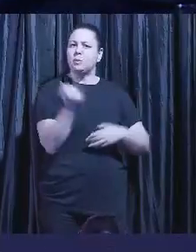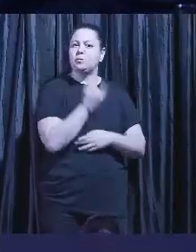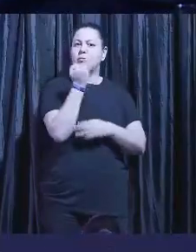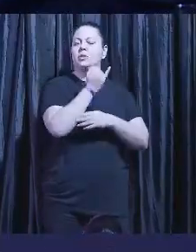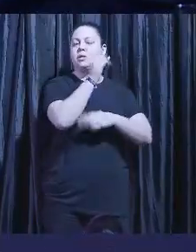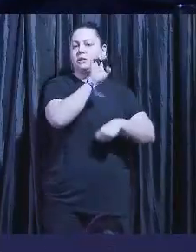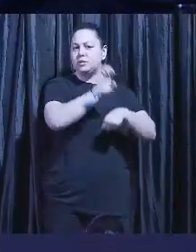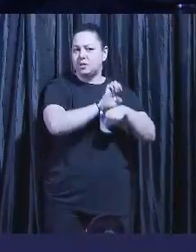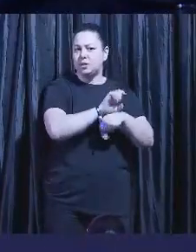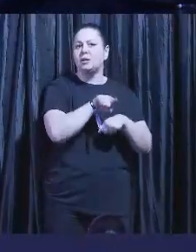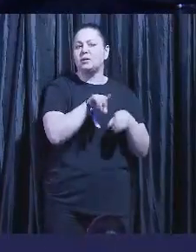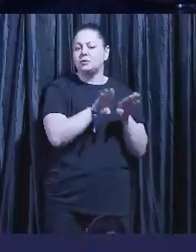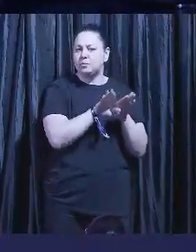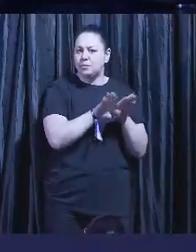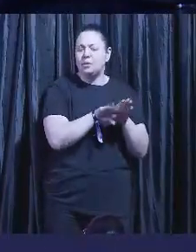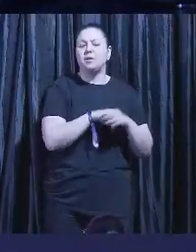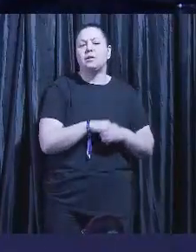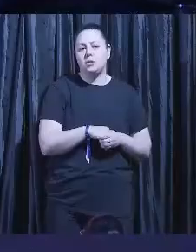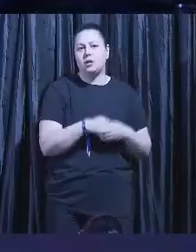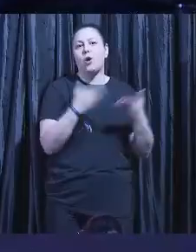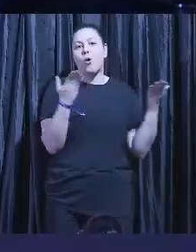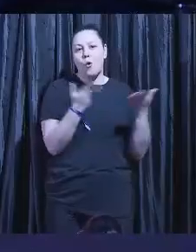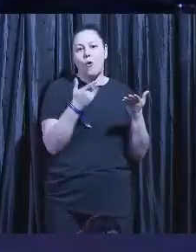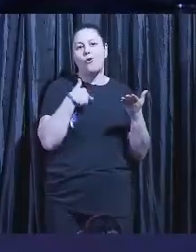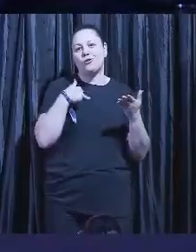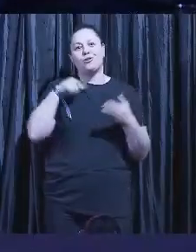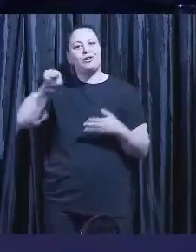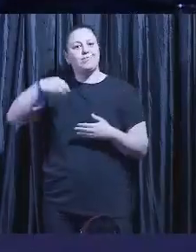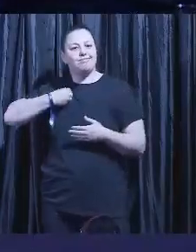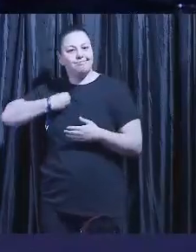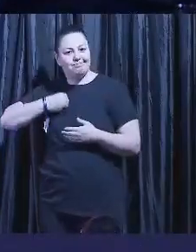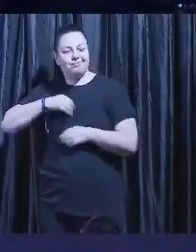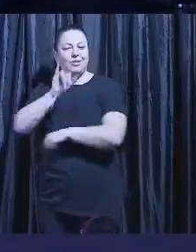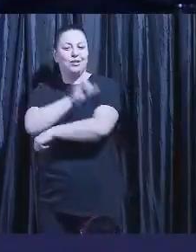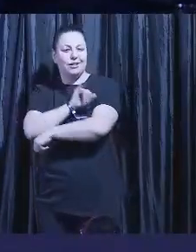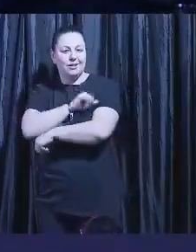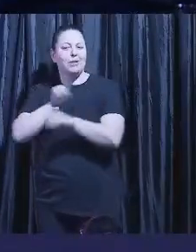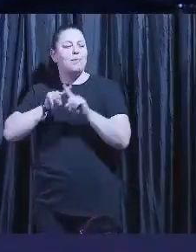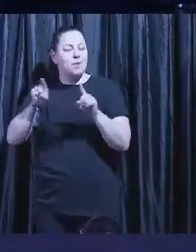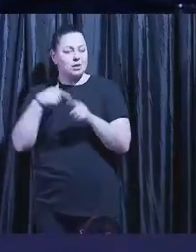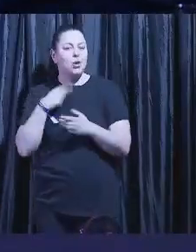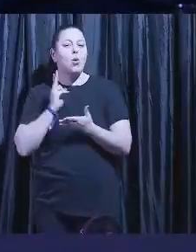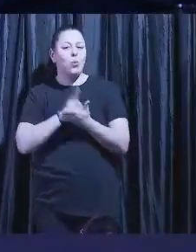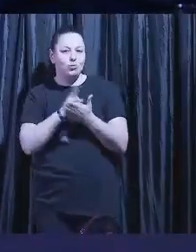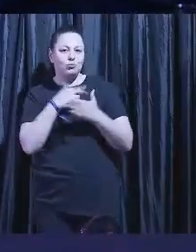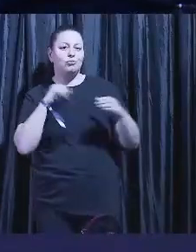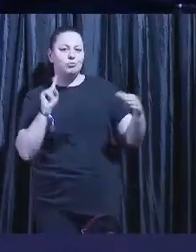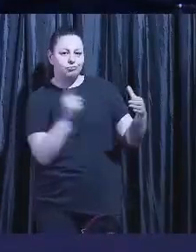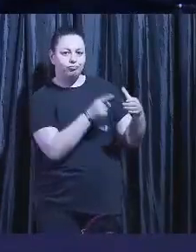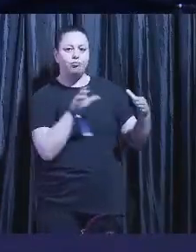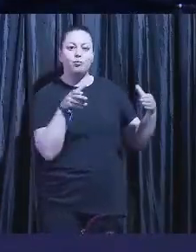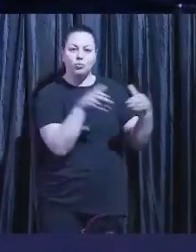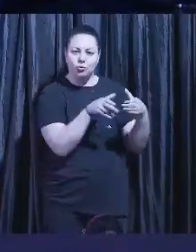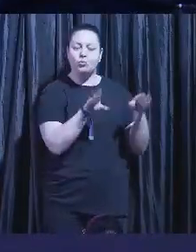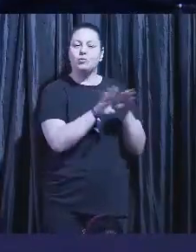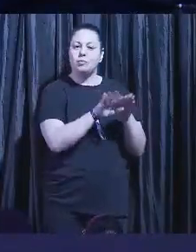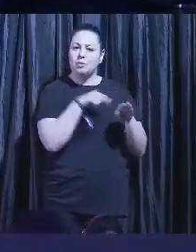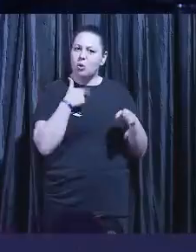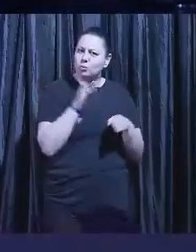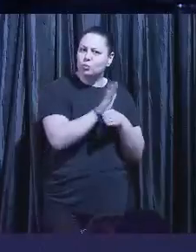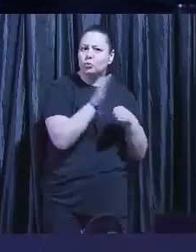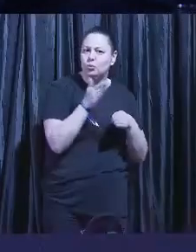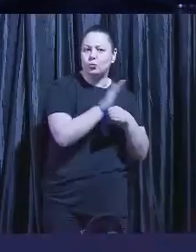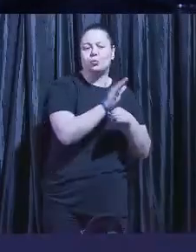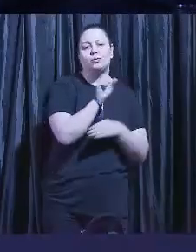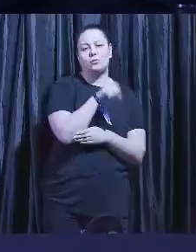Estado, que, apesar de eu estar agora no Rio de Janeiro há alguns anos, ainda me sinto parte, me considero parte, colaboro quando posso, sempre que